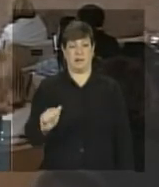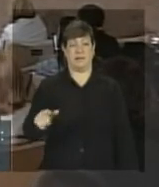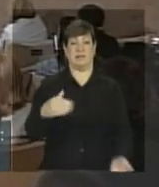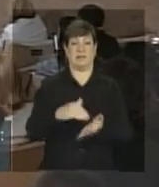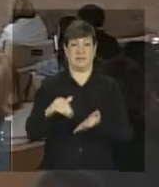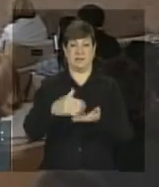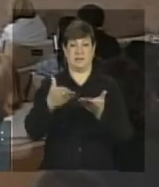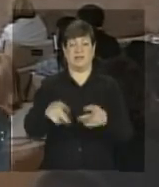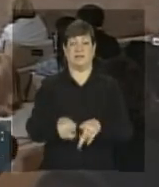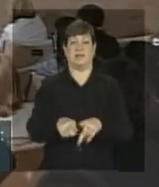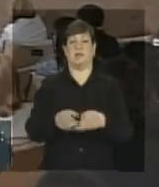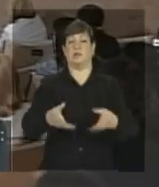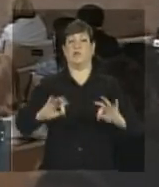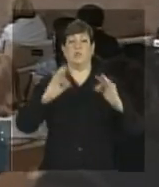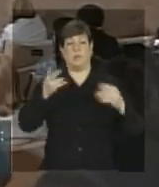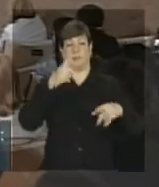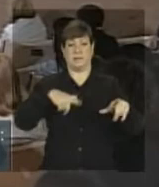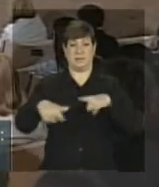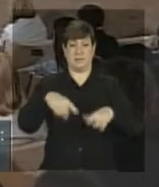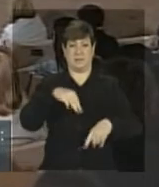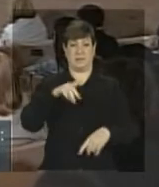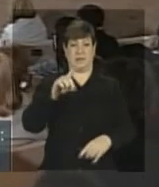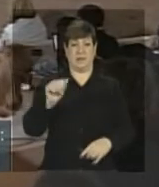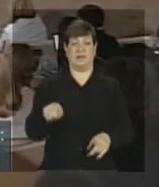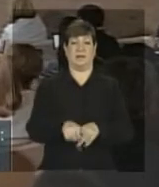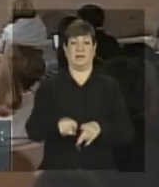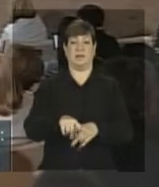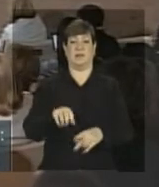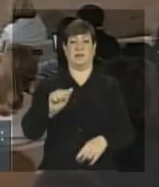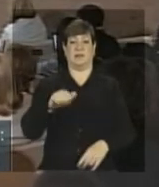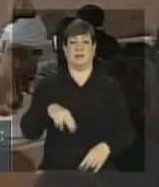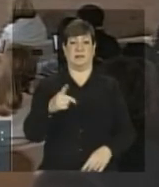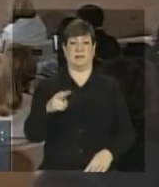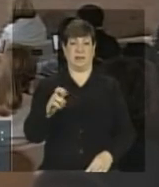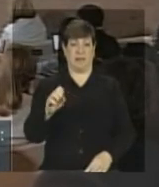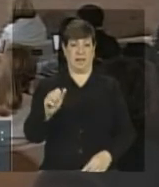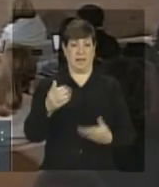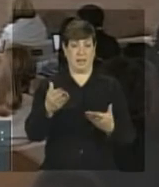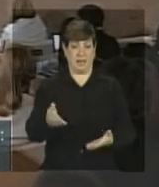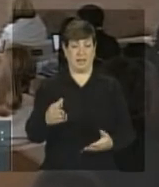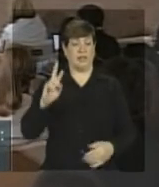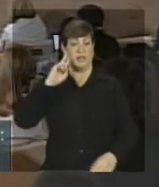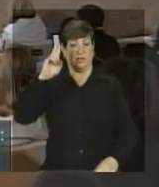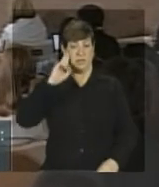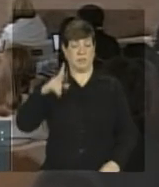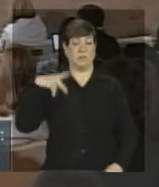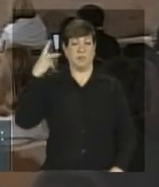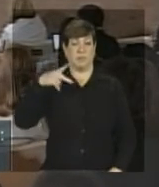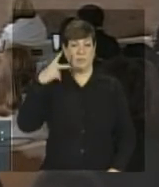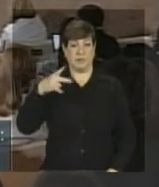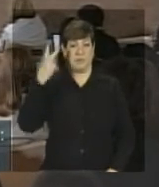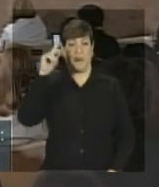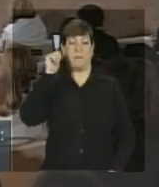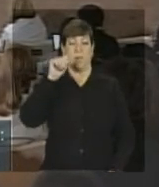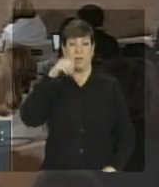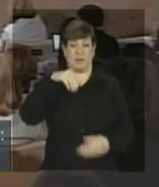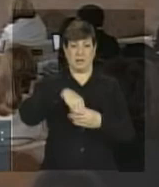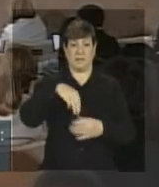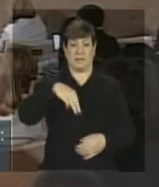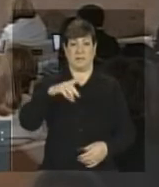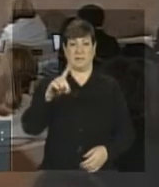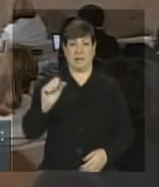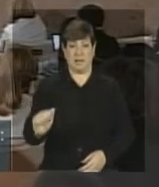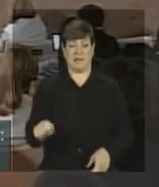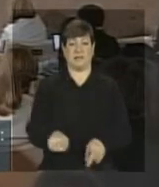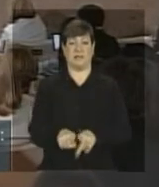os servidores do MDA. Andréa Buto, diretora de políticas para as mulheres do MDA, e em seu nome toda a equipe